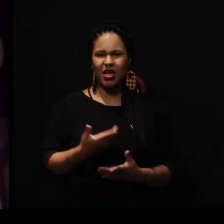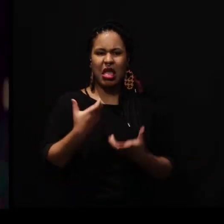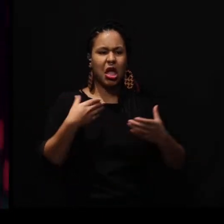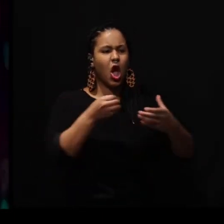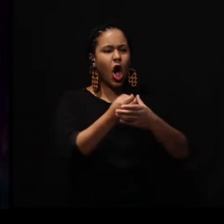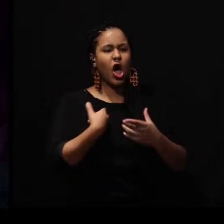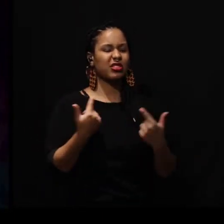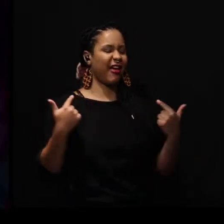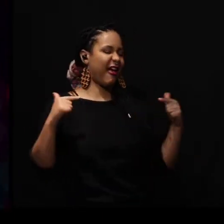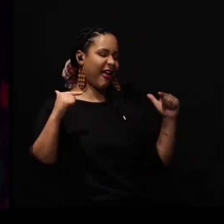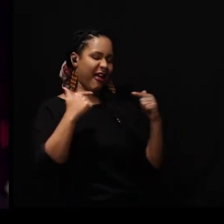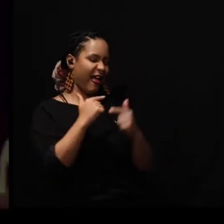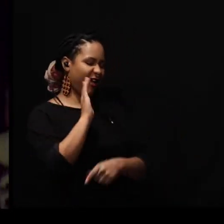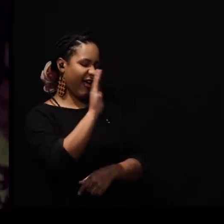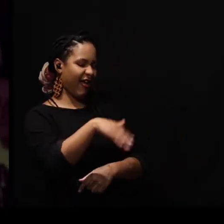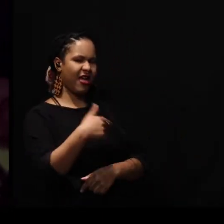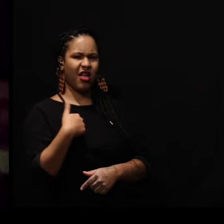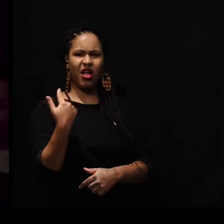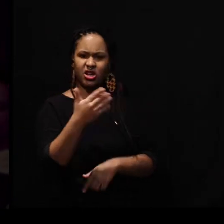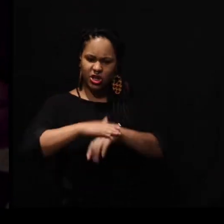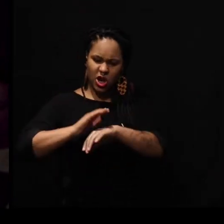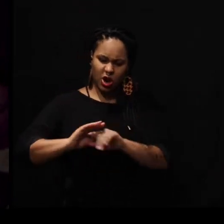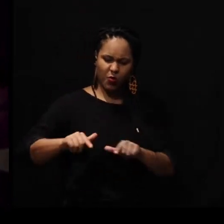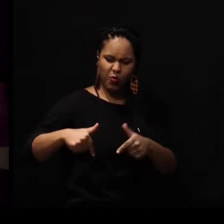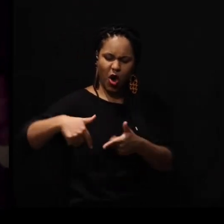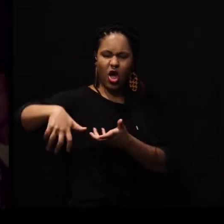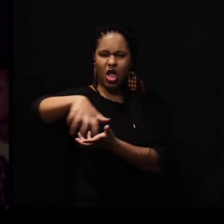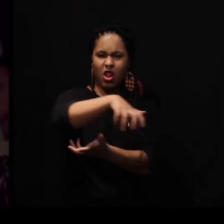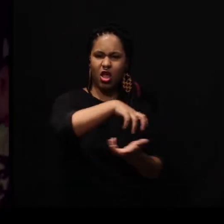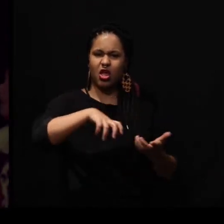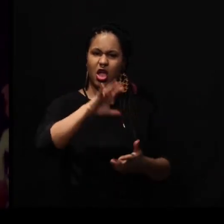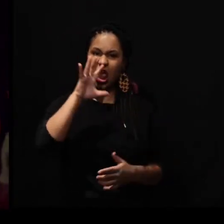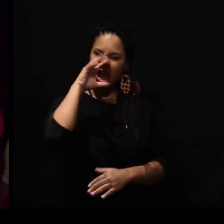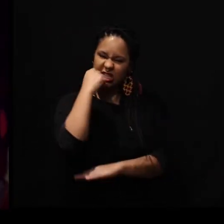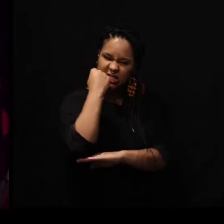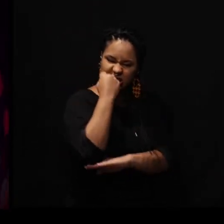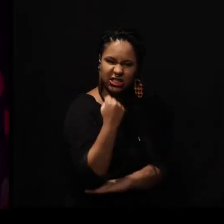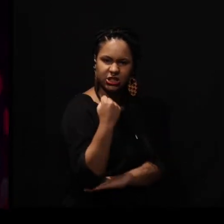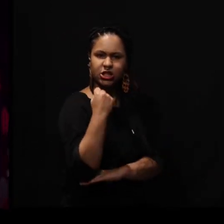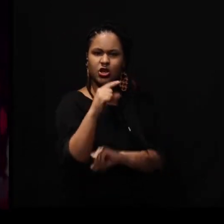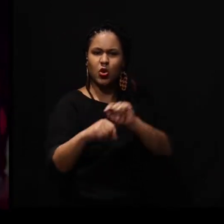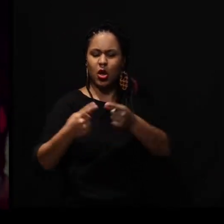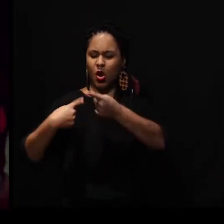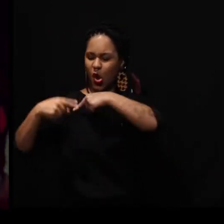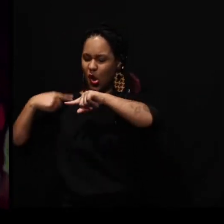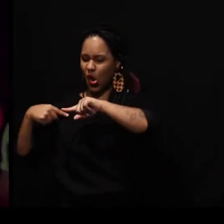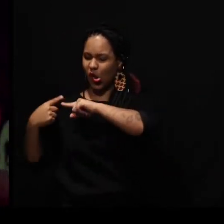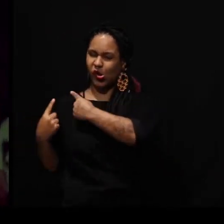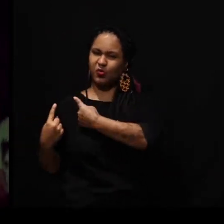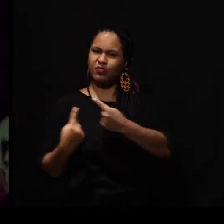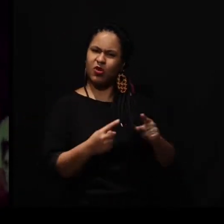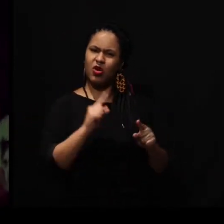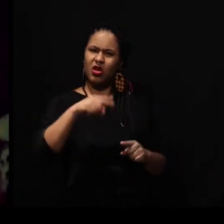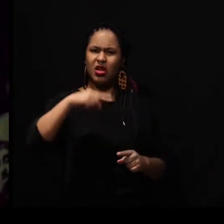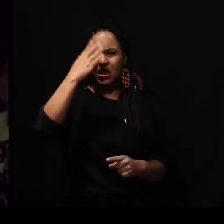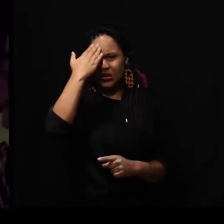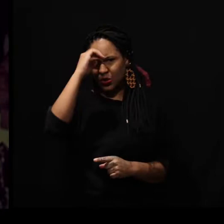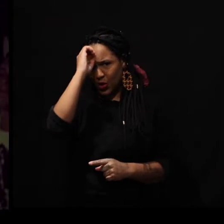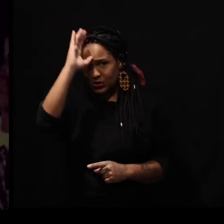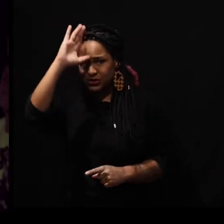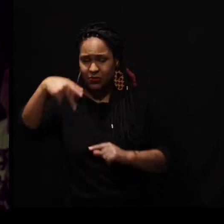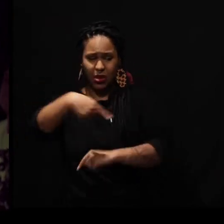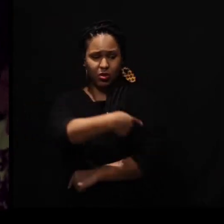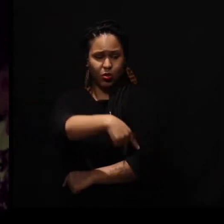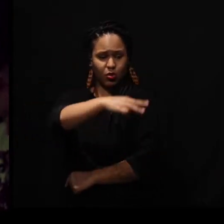queremos cota, questiona, quá, quá, quá. Realizamos rebelião. Resistindo, retrocesso reacionário.